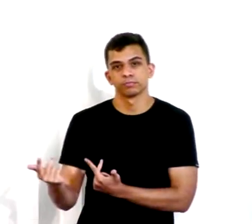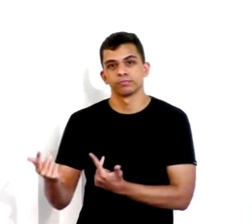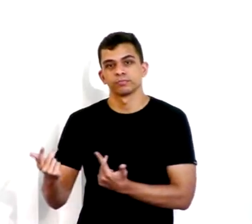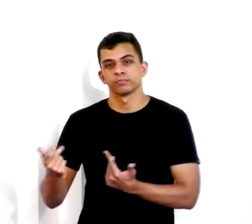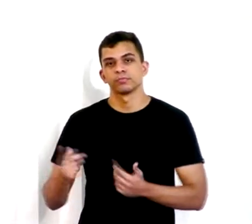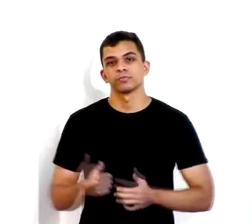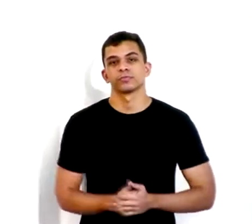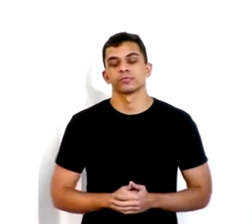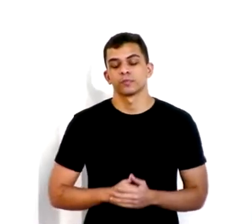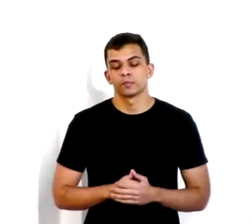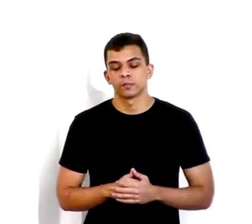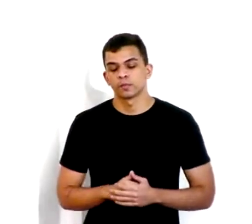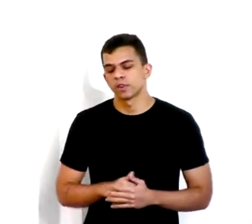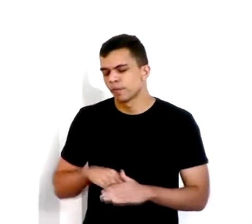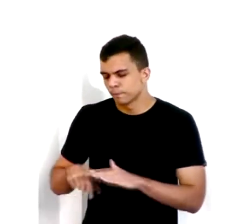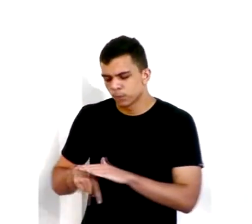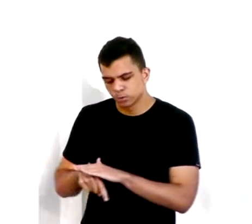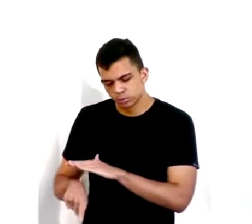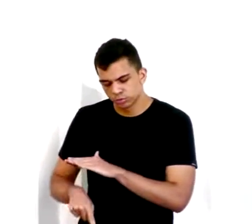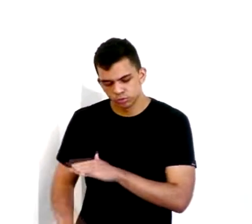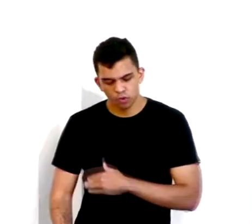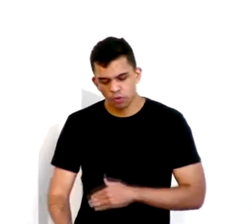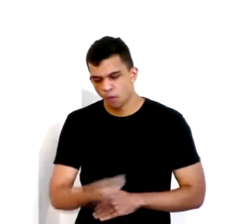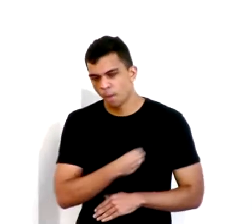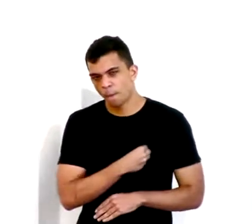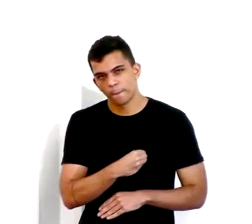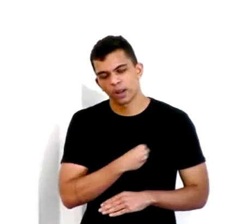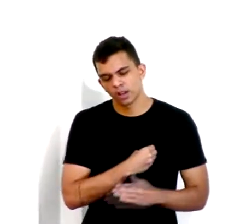uma forma profunda pelo pecado.